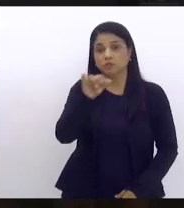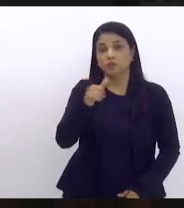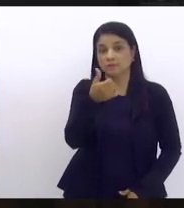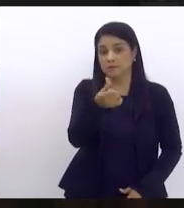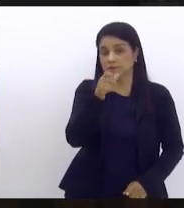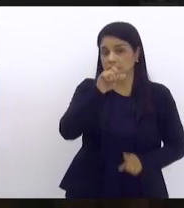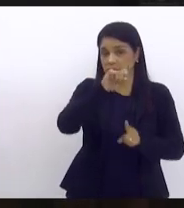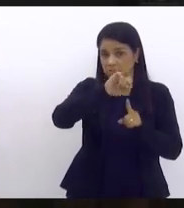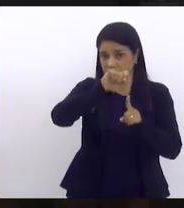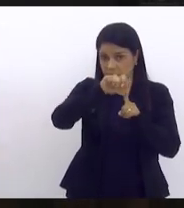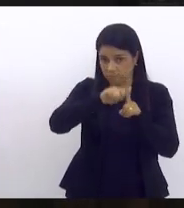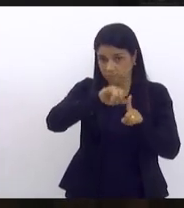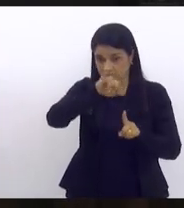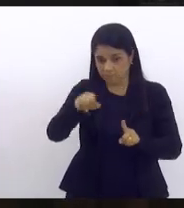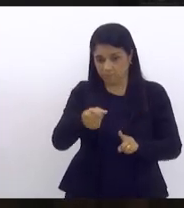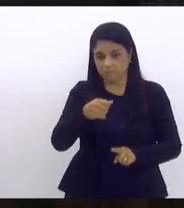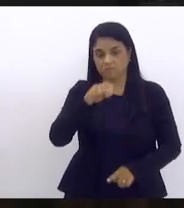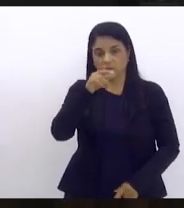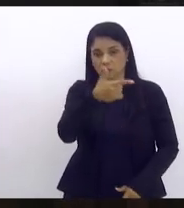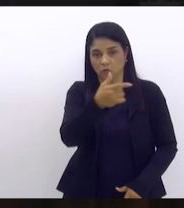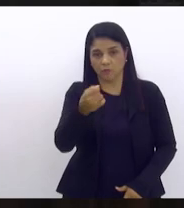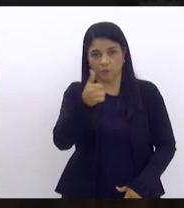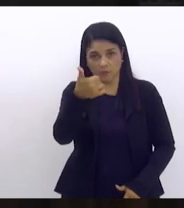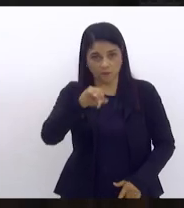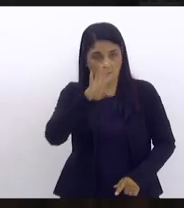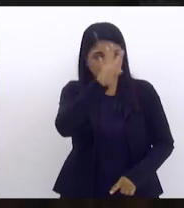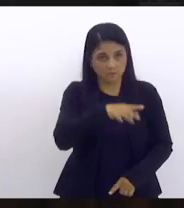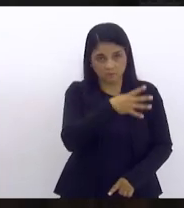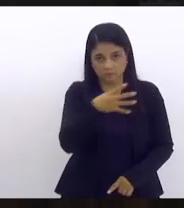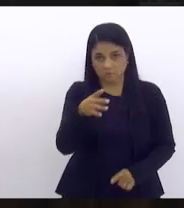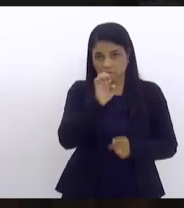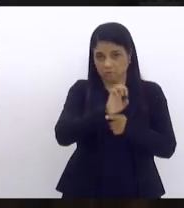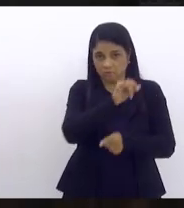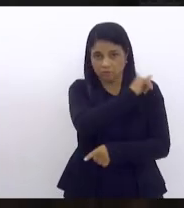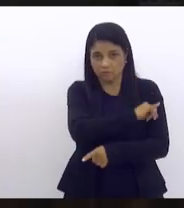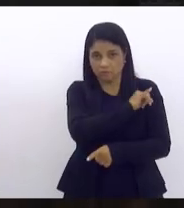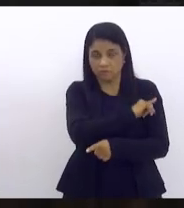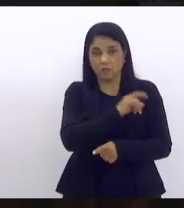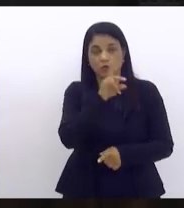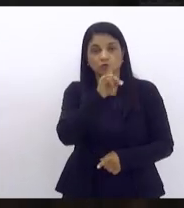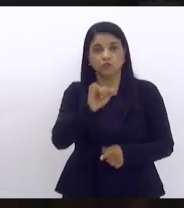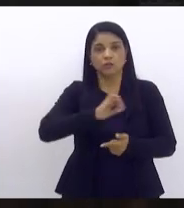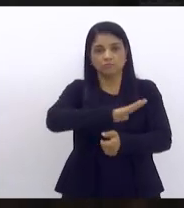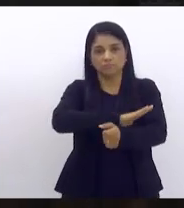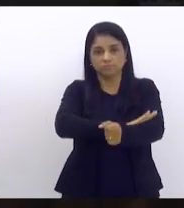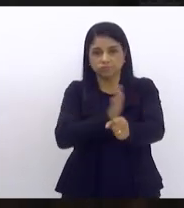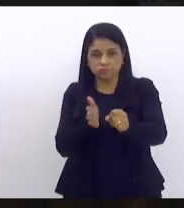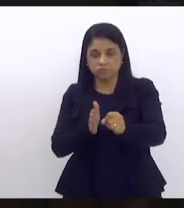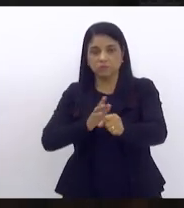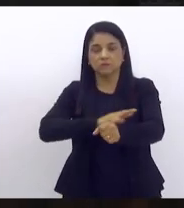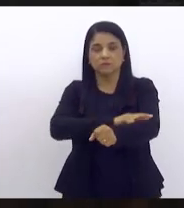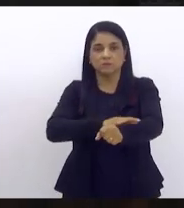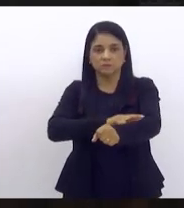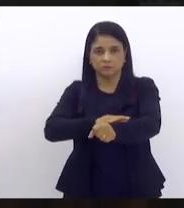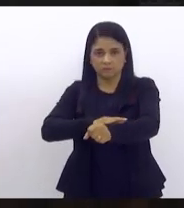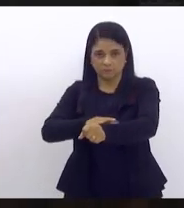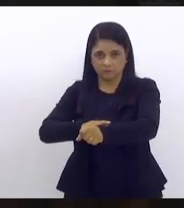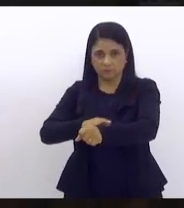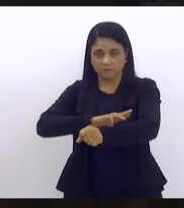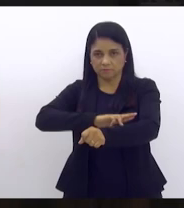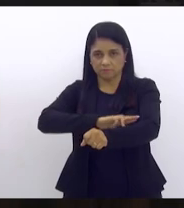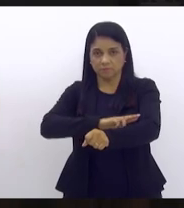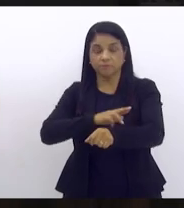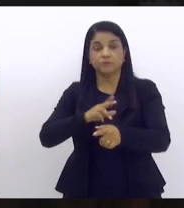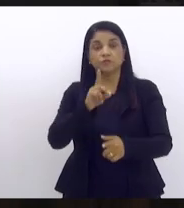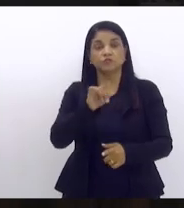para incluir no calendário oficial do Estado do Rio de Janeiro o dia de combate ao racismo recreativo a ser comemorado